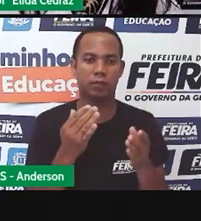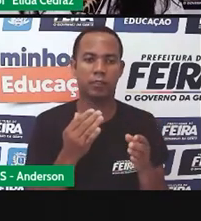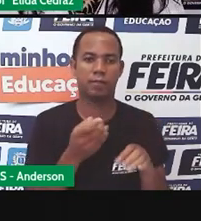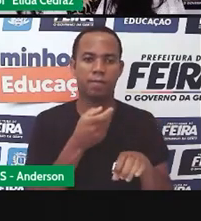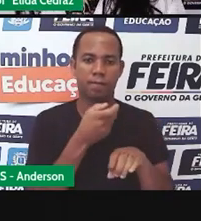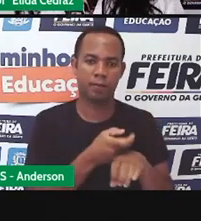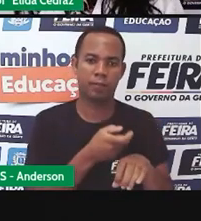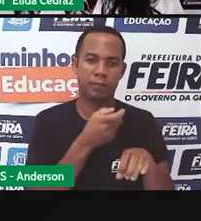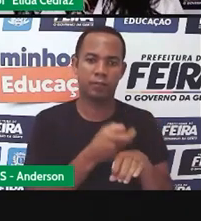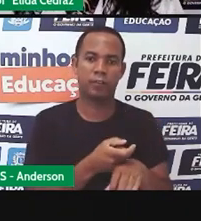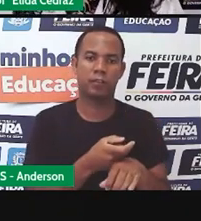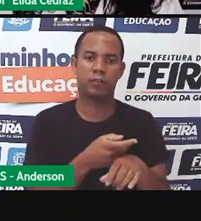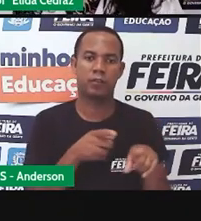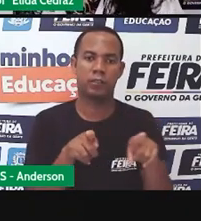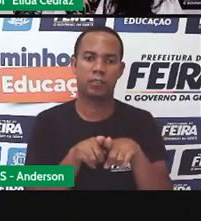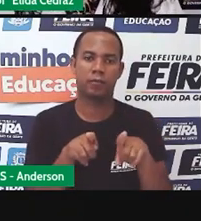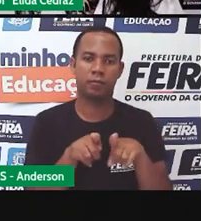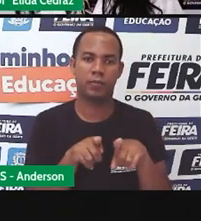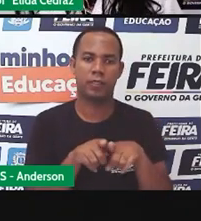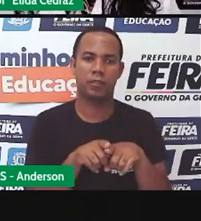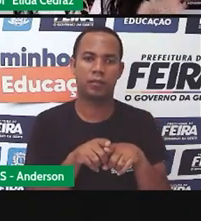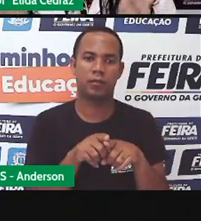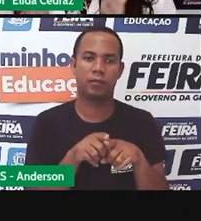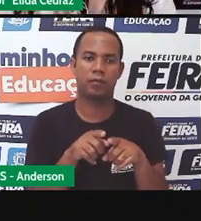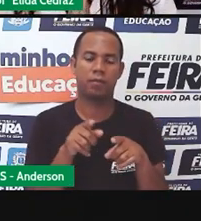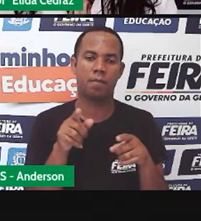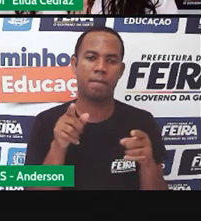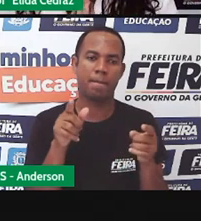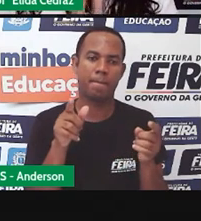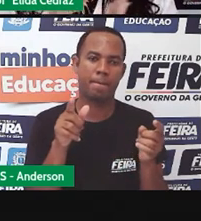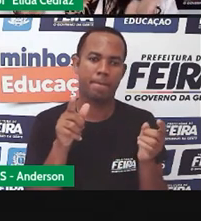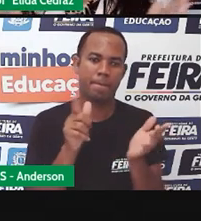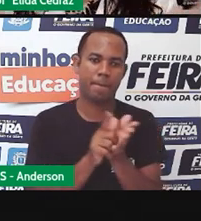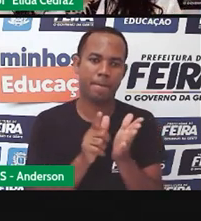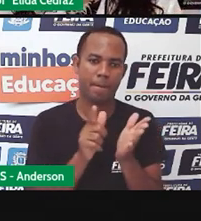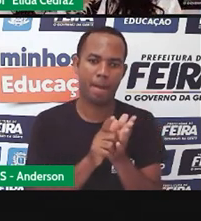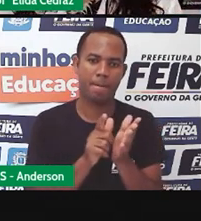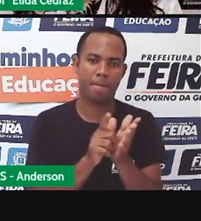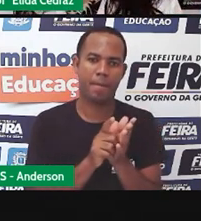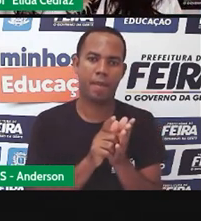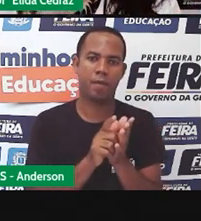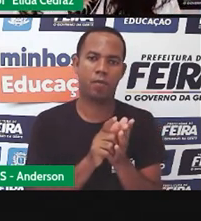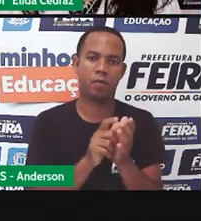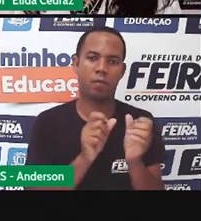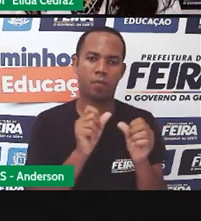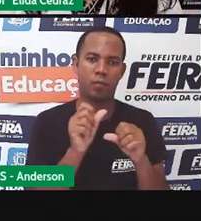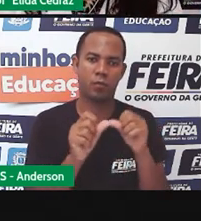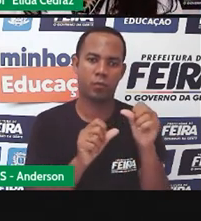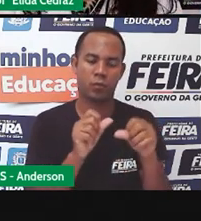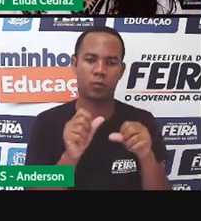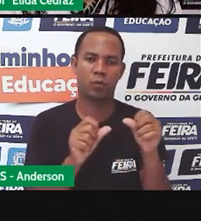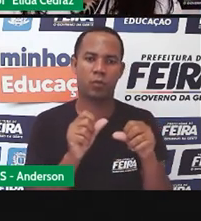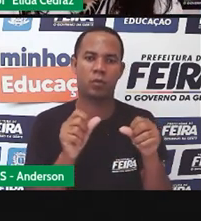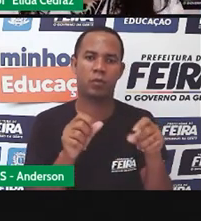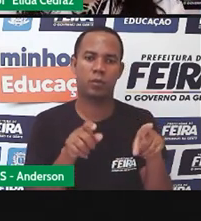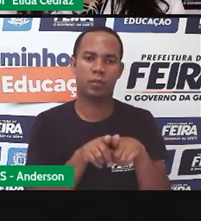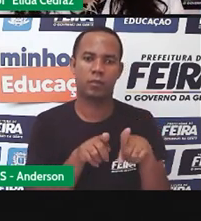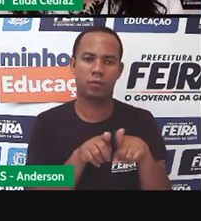resistência. Assim como o papel que dobrou e desdobrou, amassou.